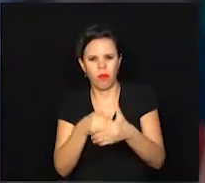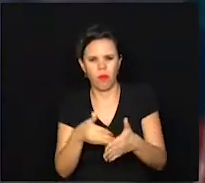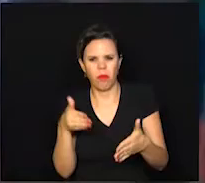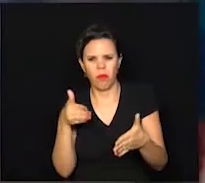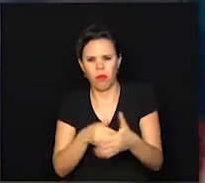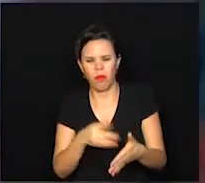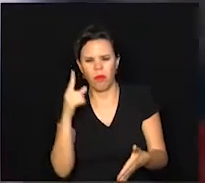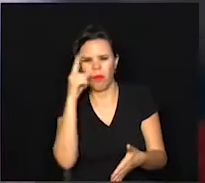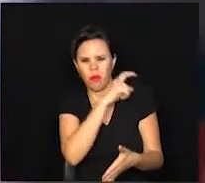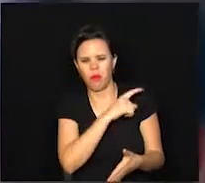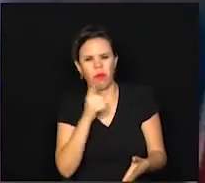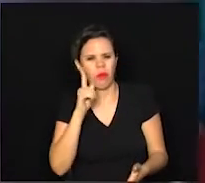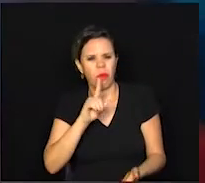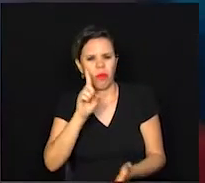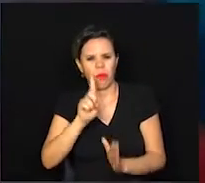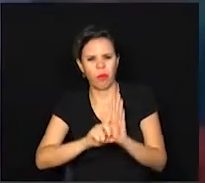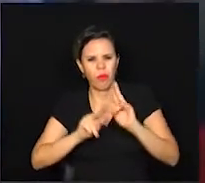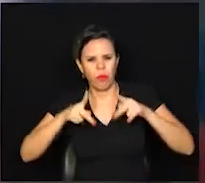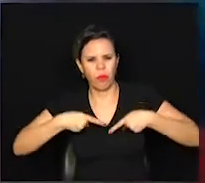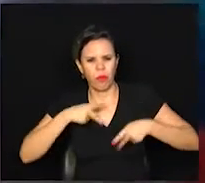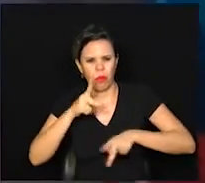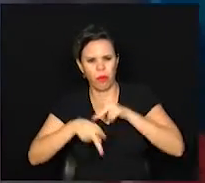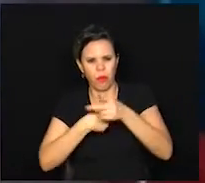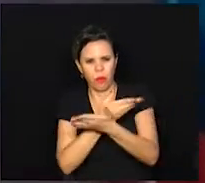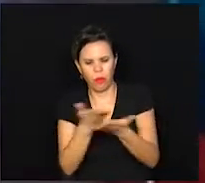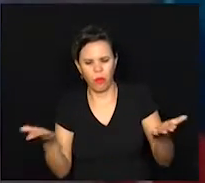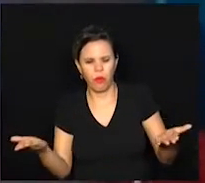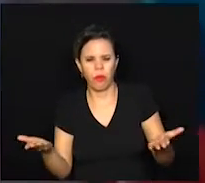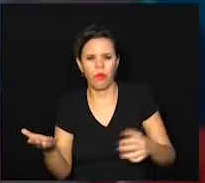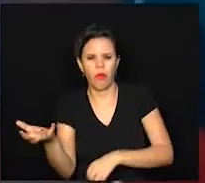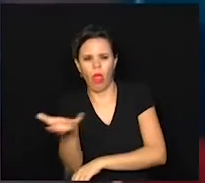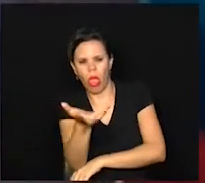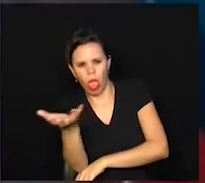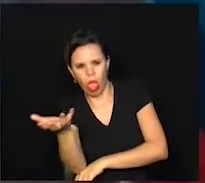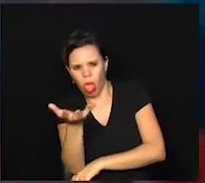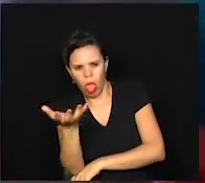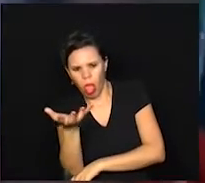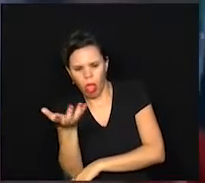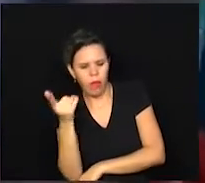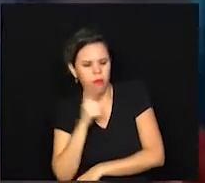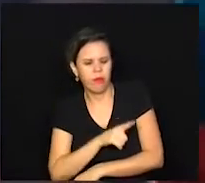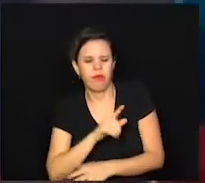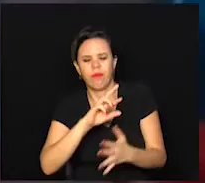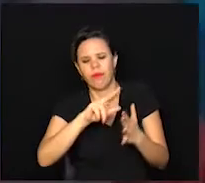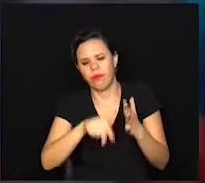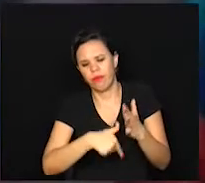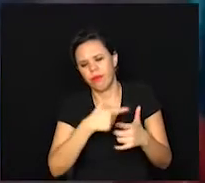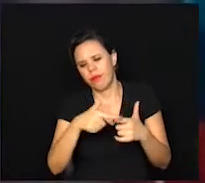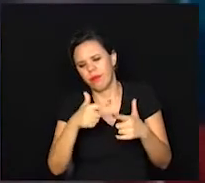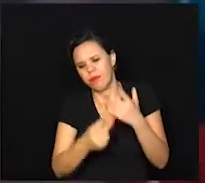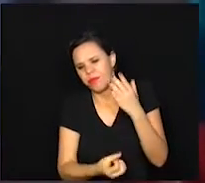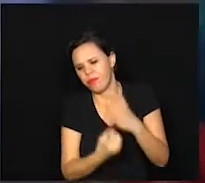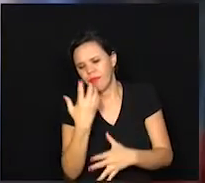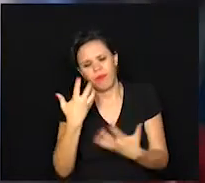exemplo, para a garantia dos direitos da população em situação de rua. Então, uma série de questões que